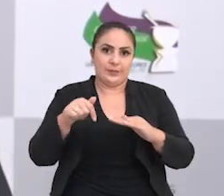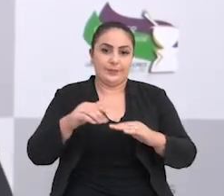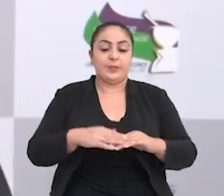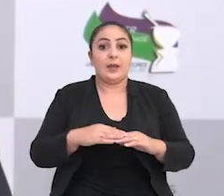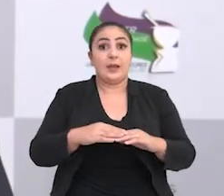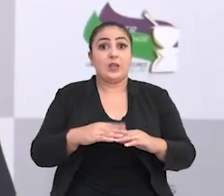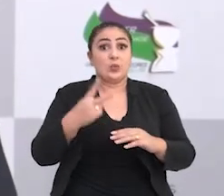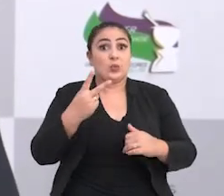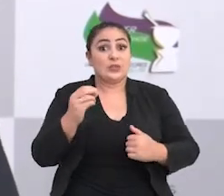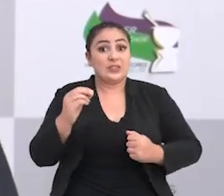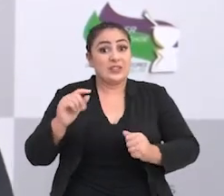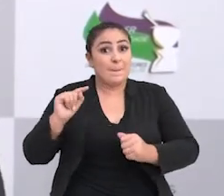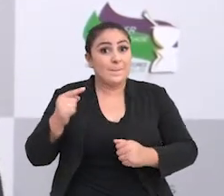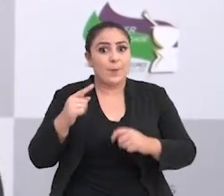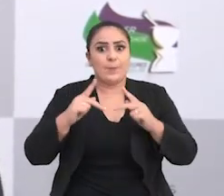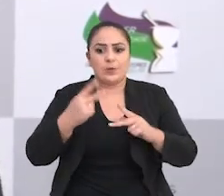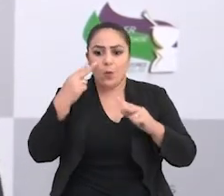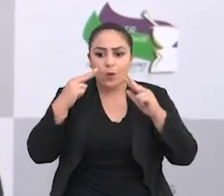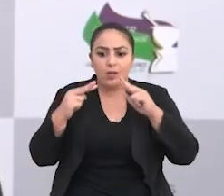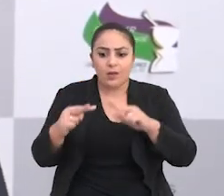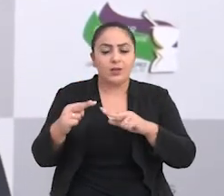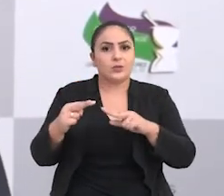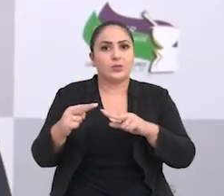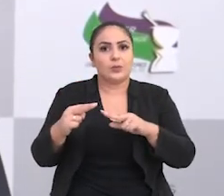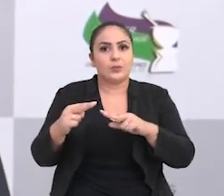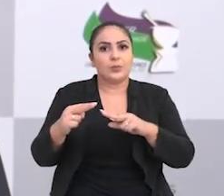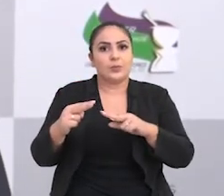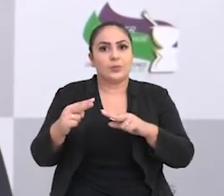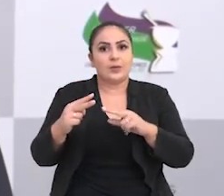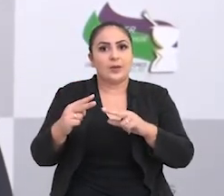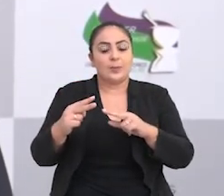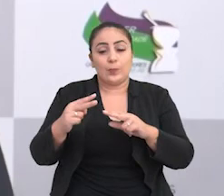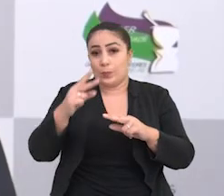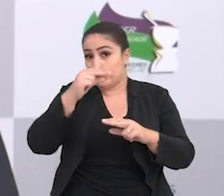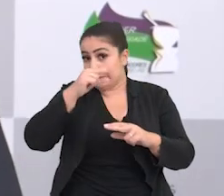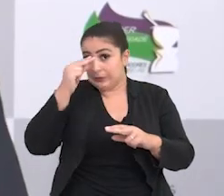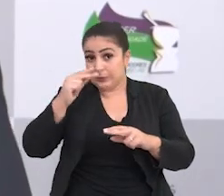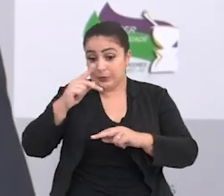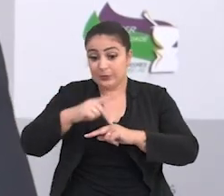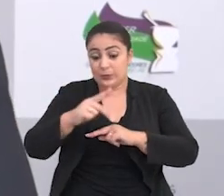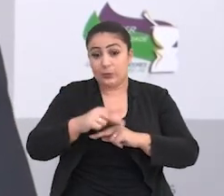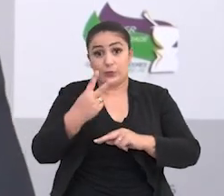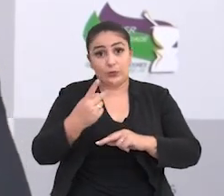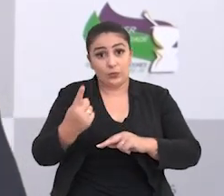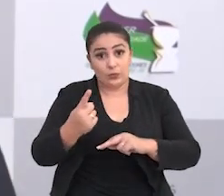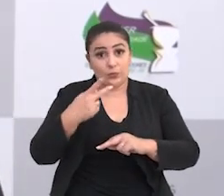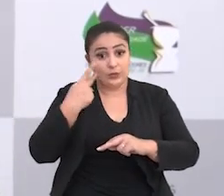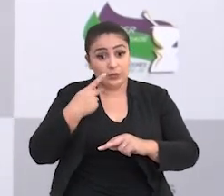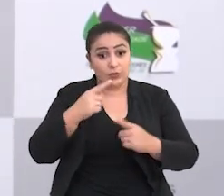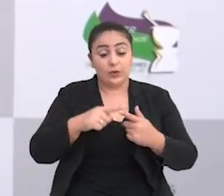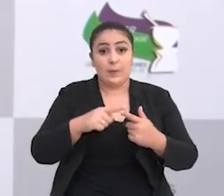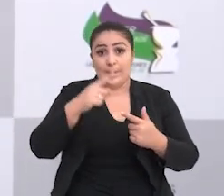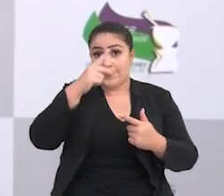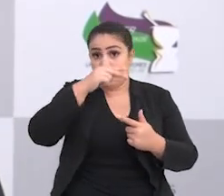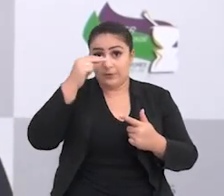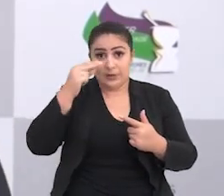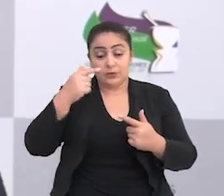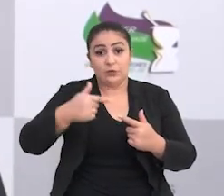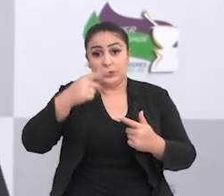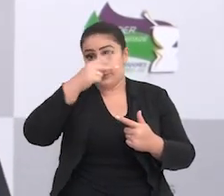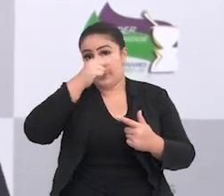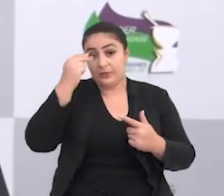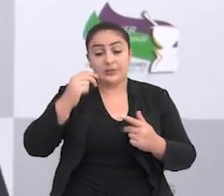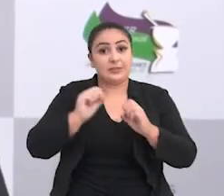200 mil pessoas que estão olhando para o poder público de Passo Fundo. Estão olhando para 21 vereadores, prefeito,